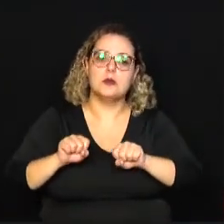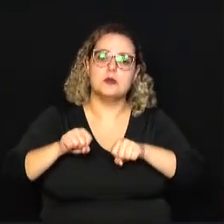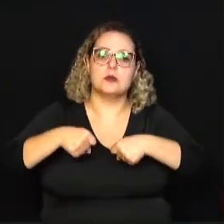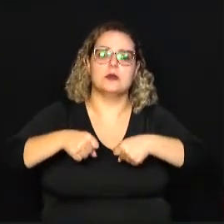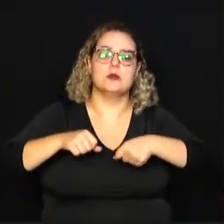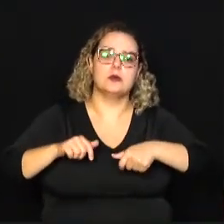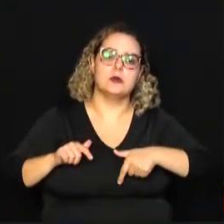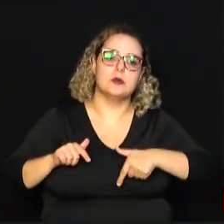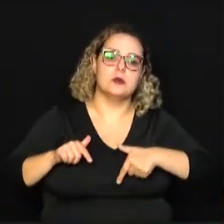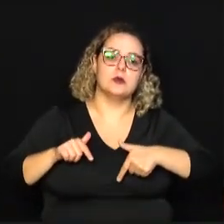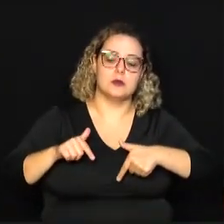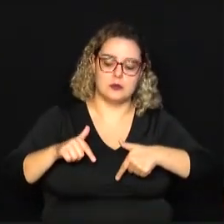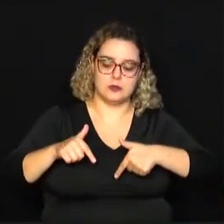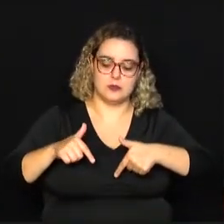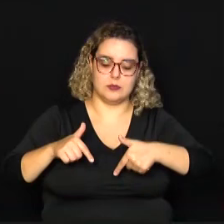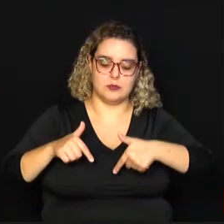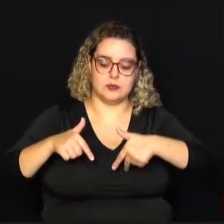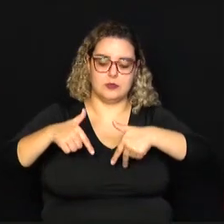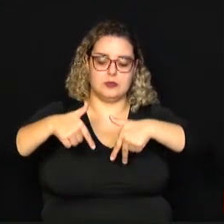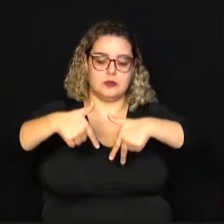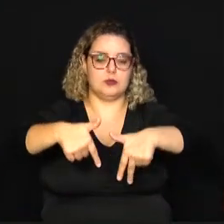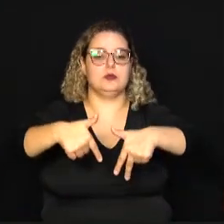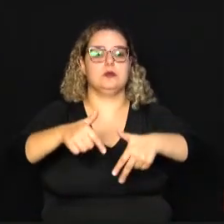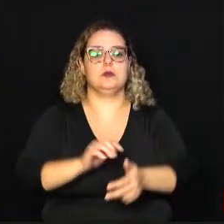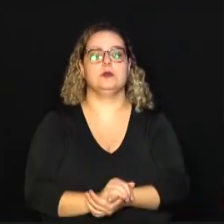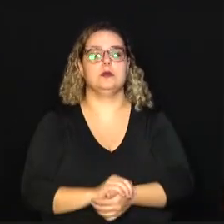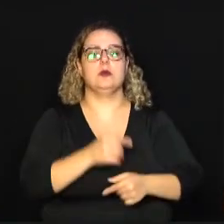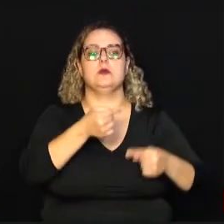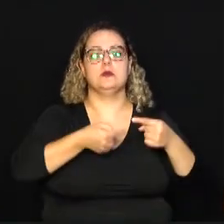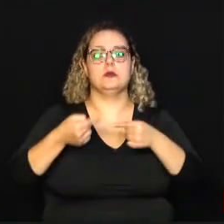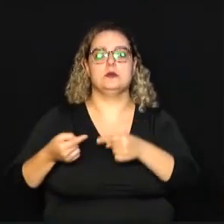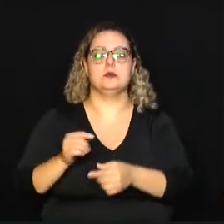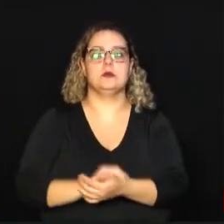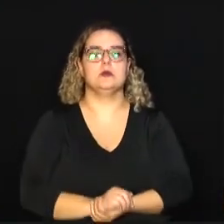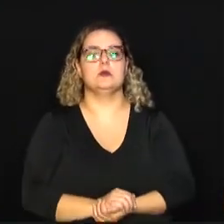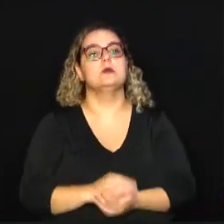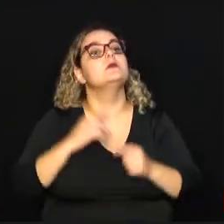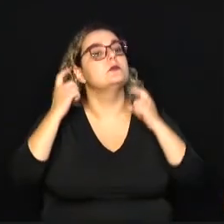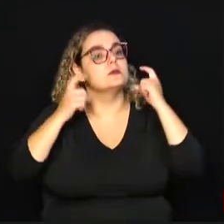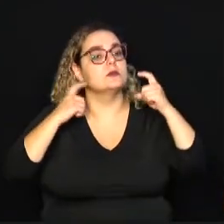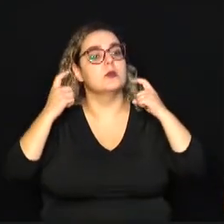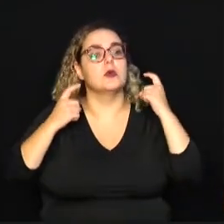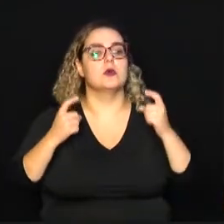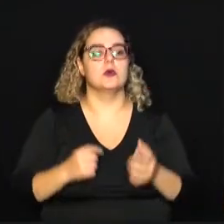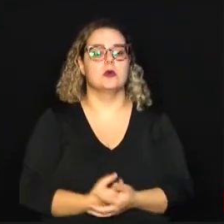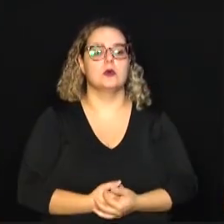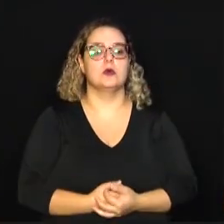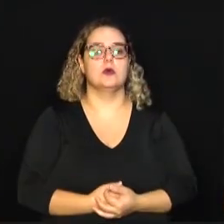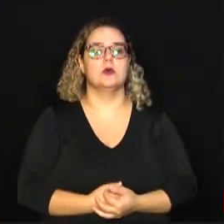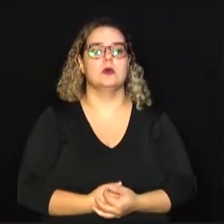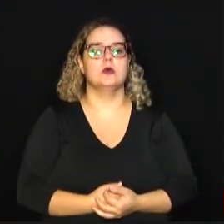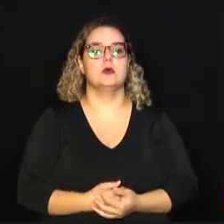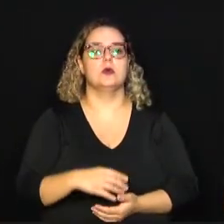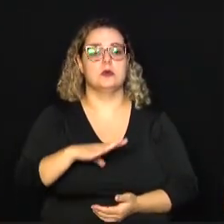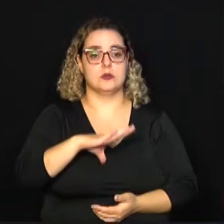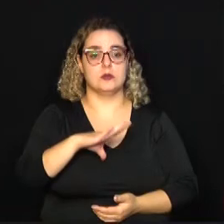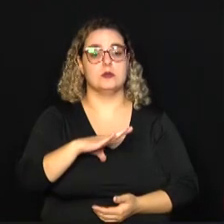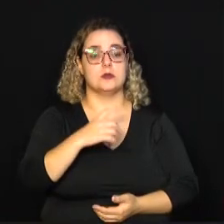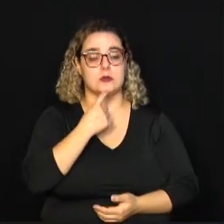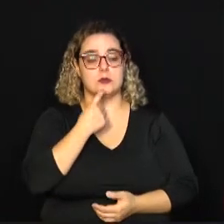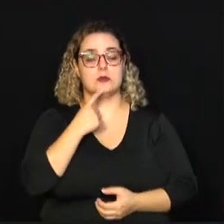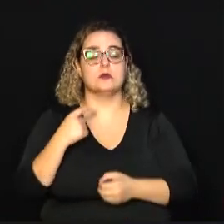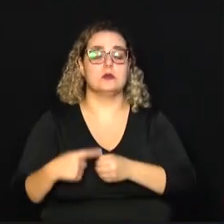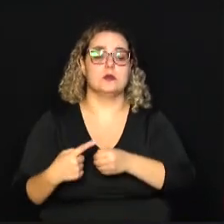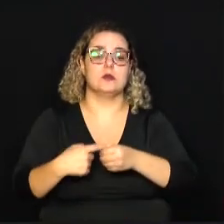militantes comprometidos com essa discussão, muito, muito preocupado com a situação, né, do município e da região, por conta